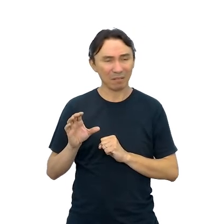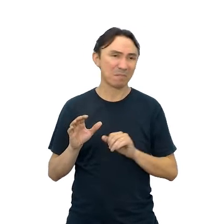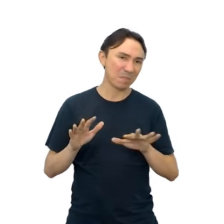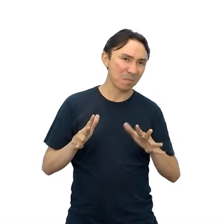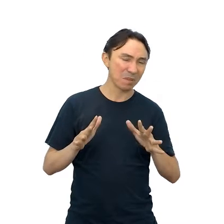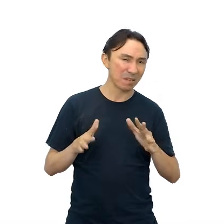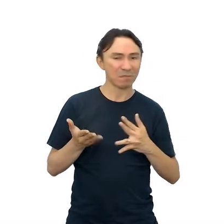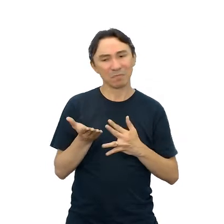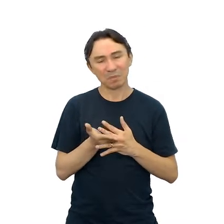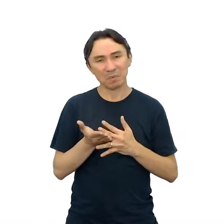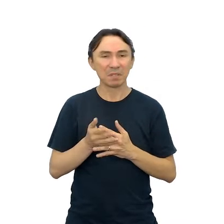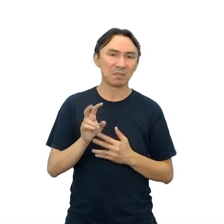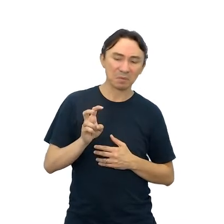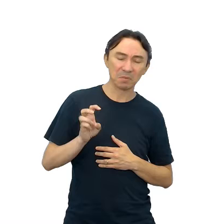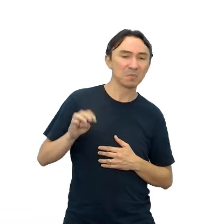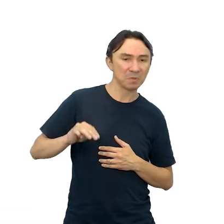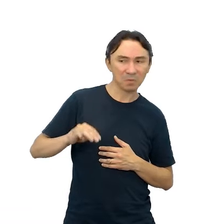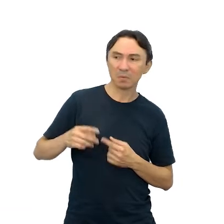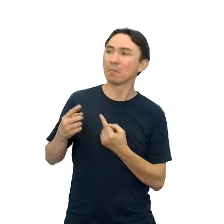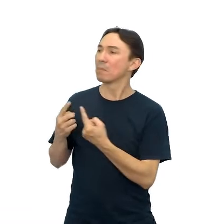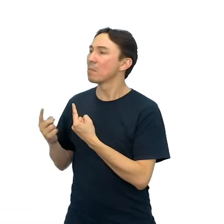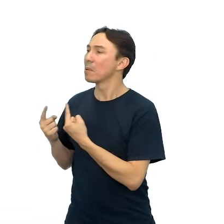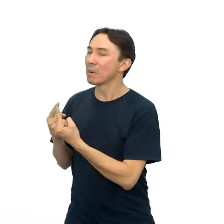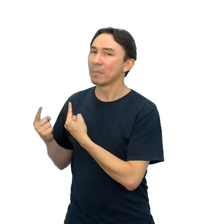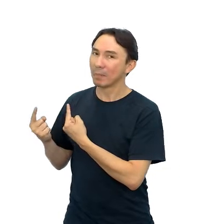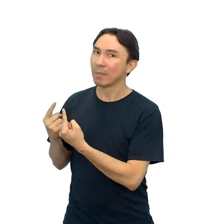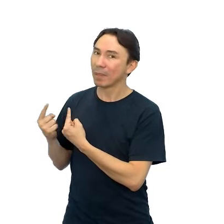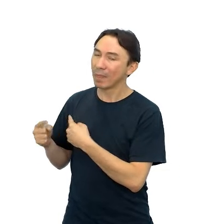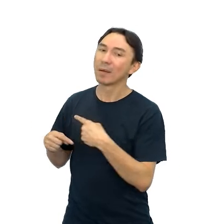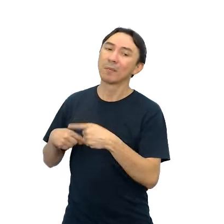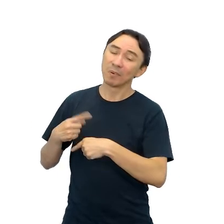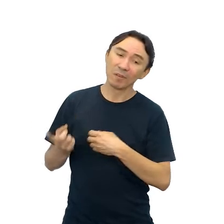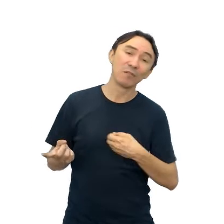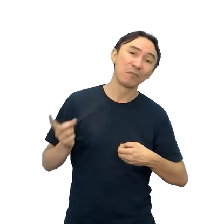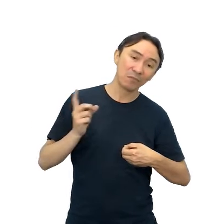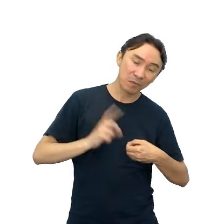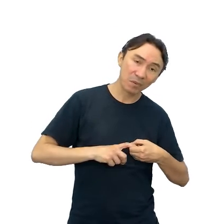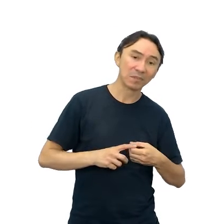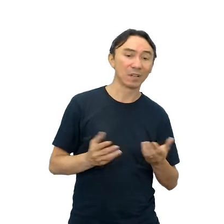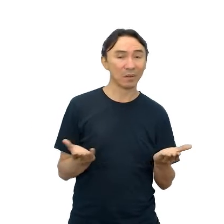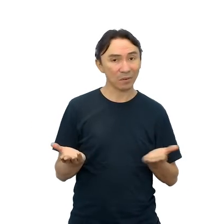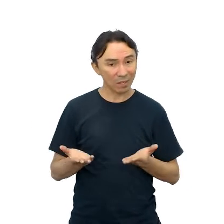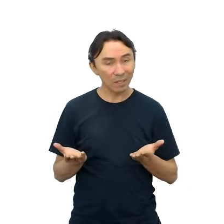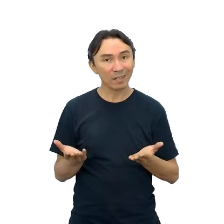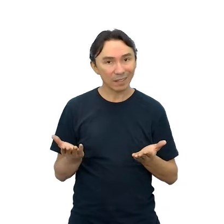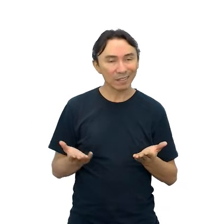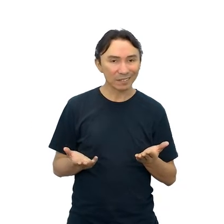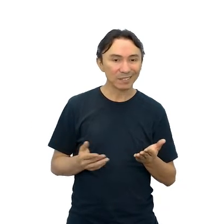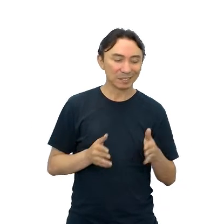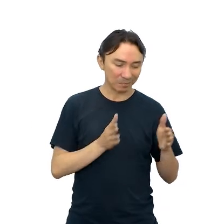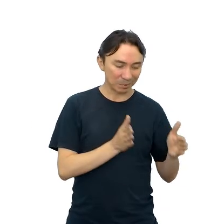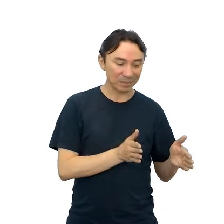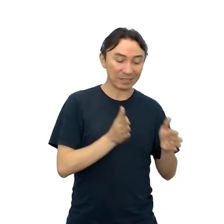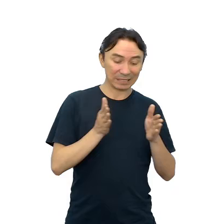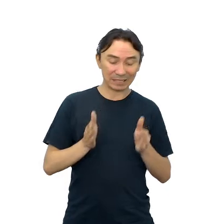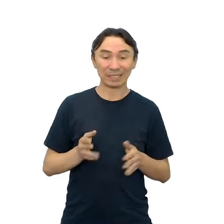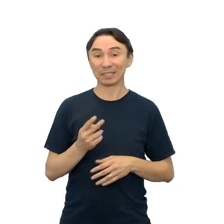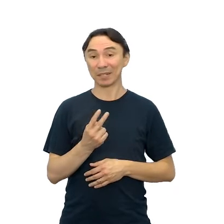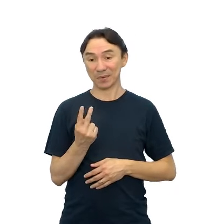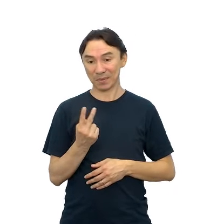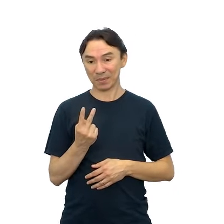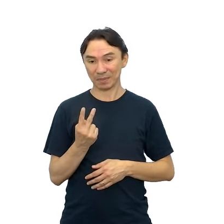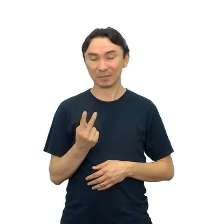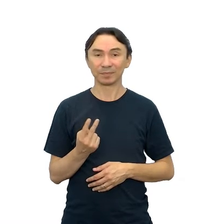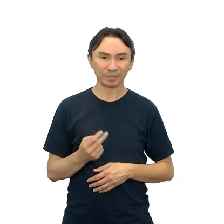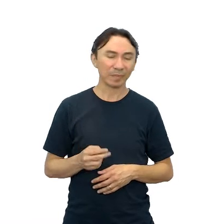5 minutinhos, fazer a discussão. Retomamos, então, agora, no segundo momento, vamos falar um pouquinho dessa relação,